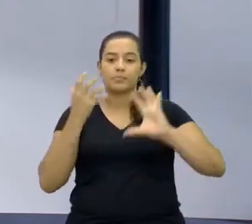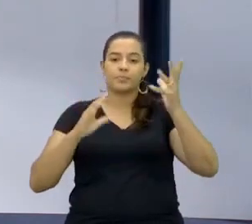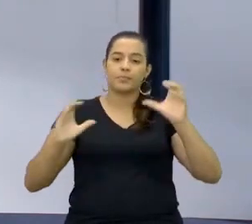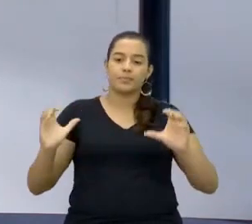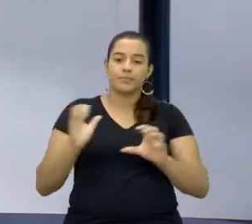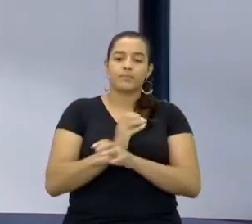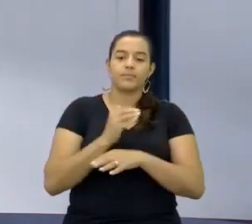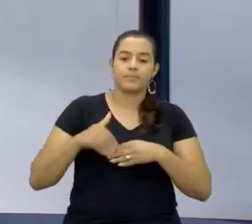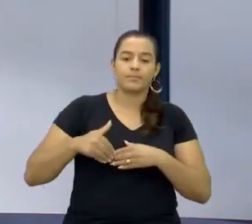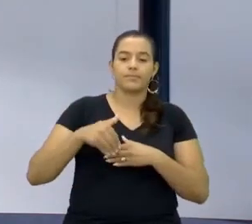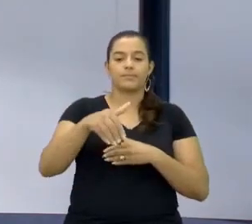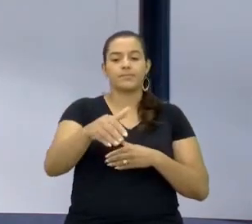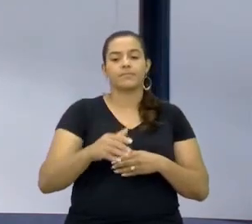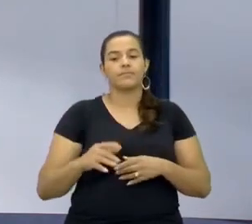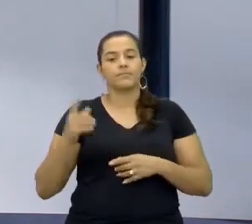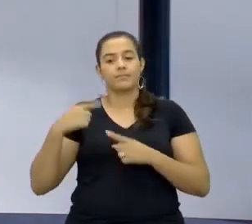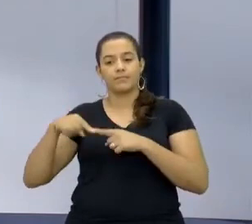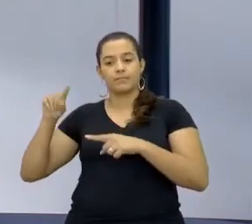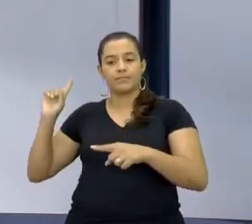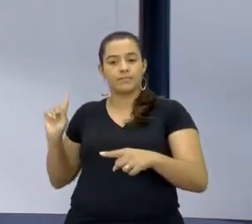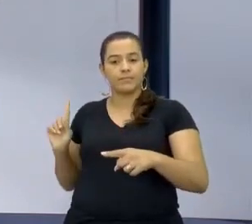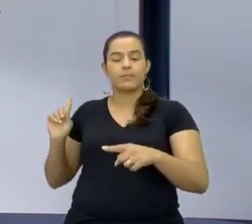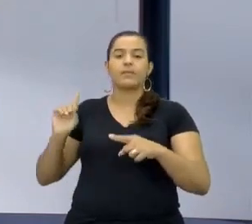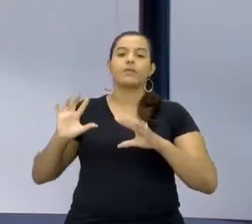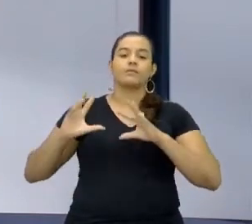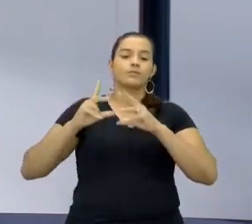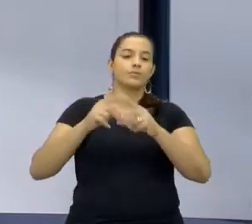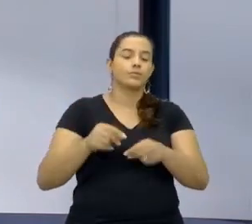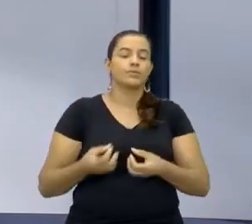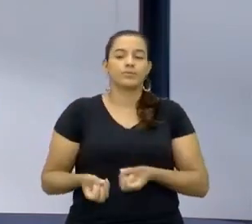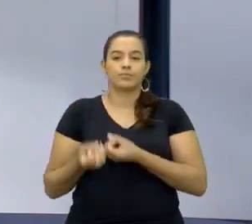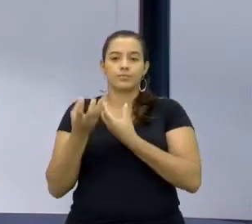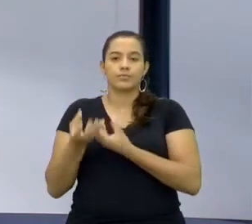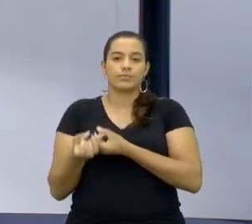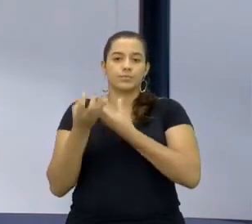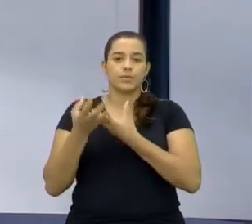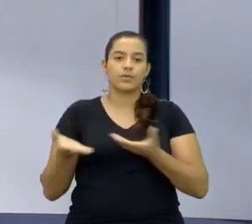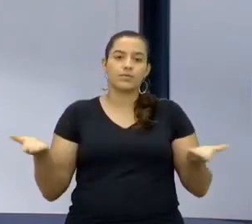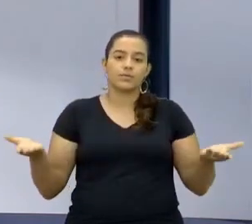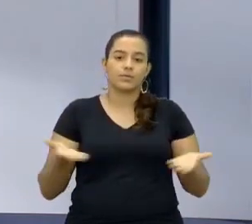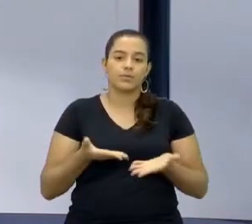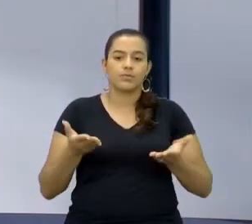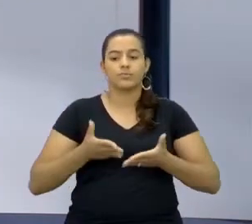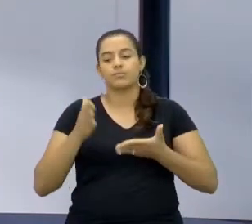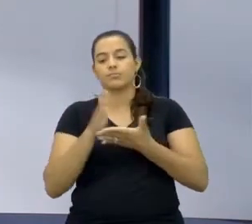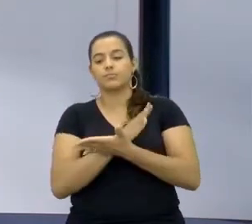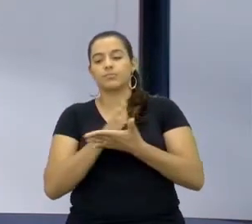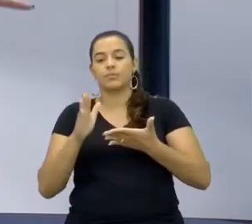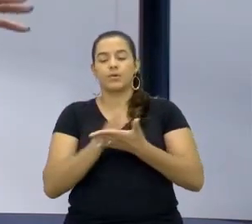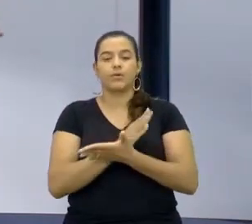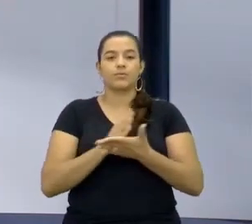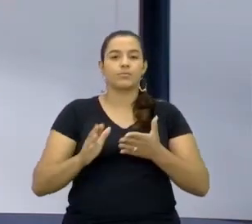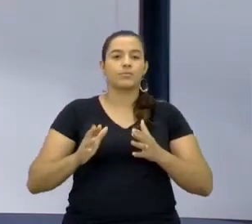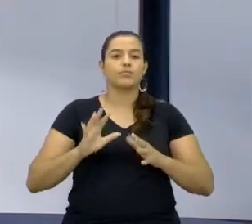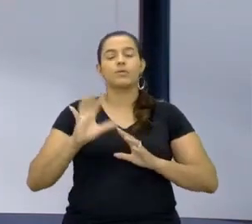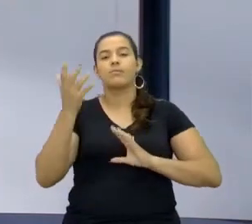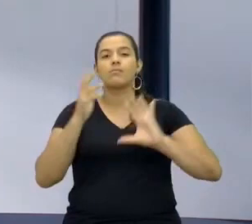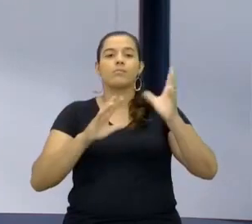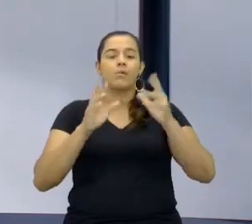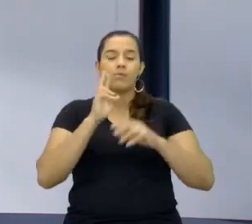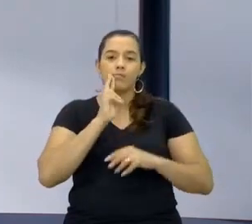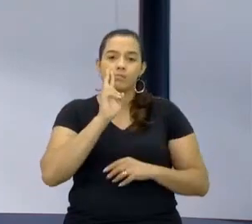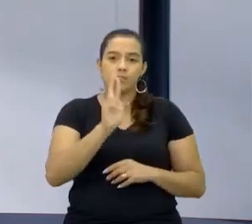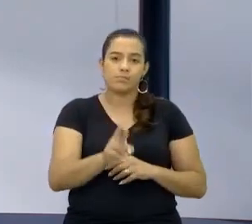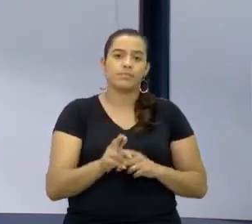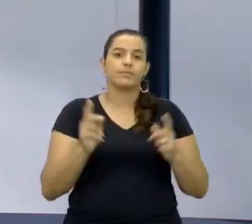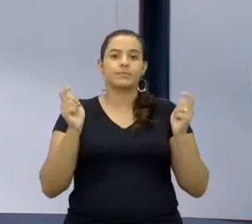para frente. Então, na aula anterior a gente coletou dados, né? Hoje a gente tem alguns resultados, né? A gente